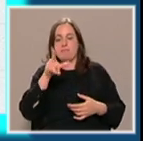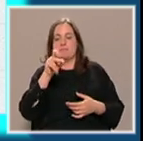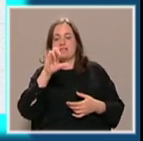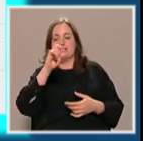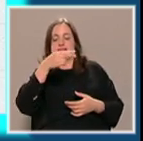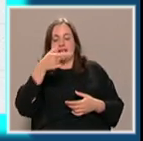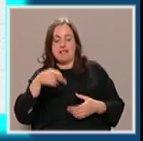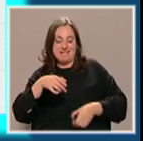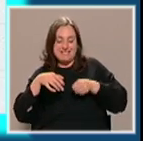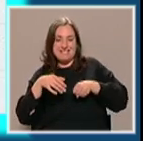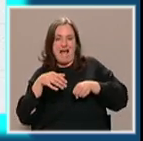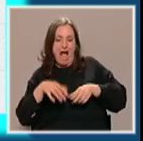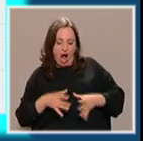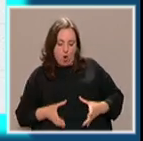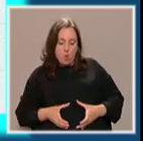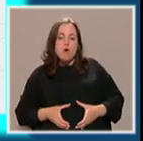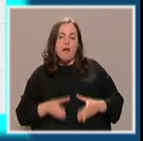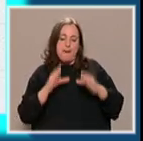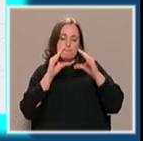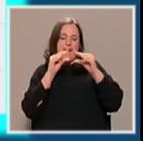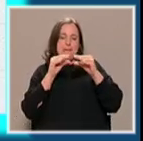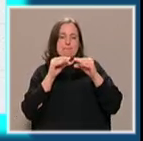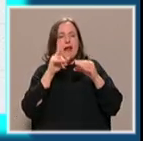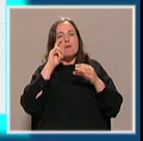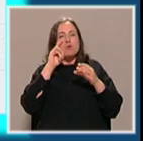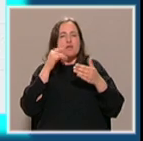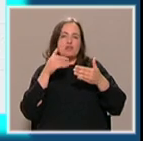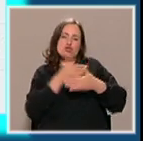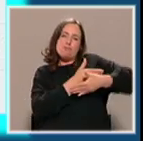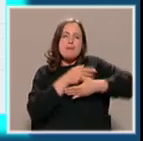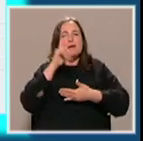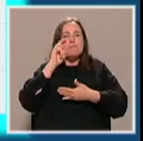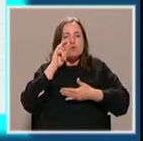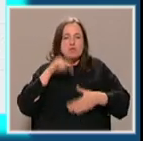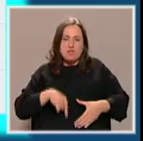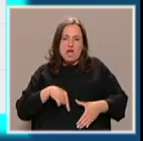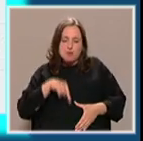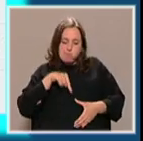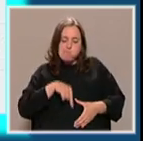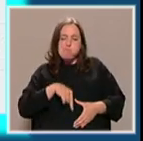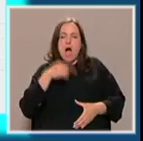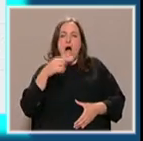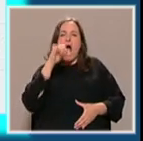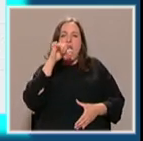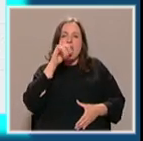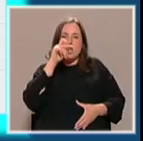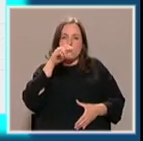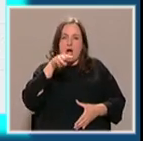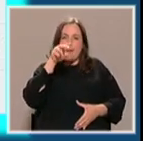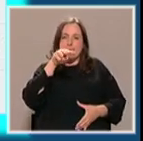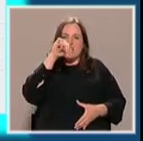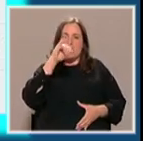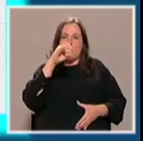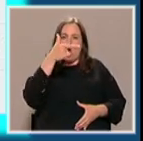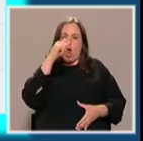uma membrana que rodeia, que protege o embrião e que contém no seu interior o líquido